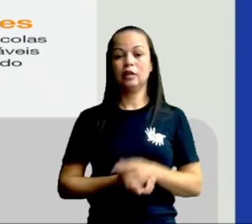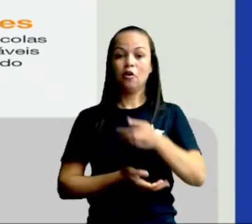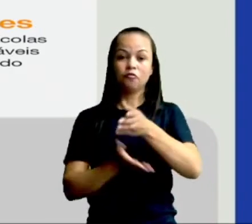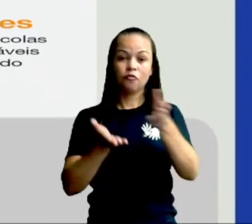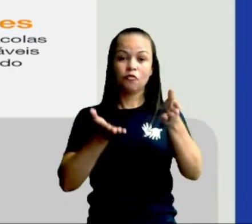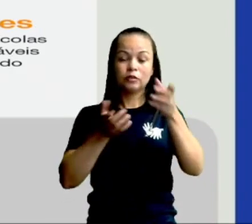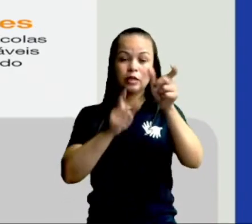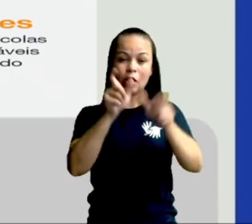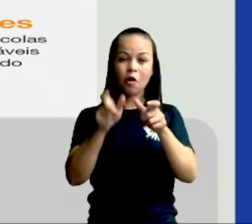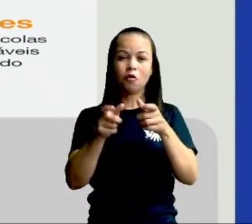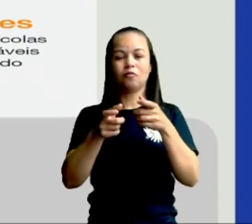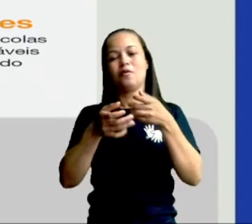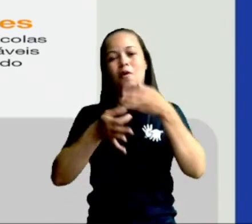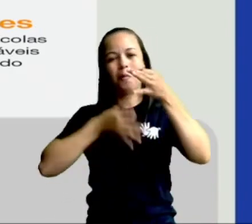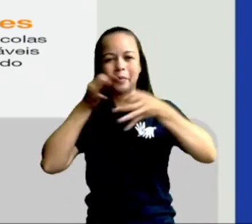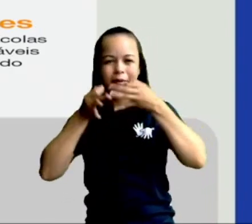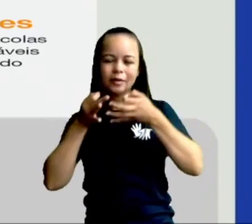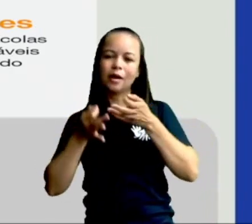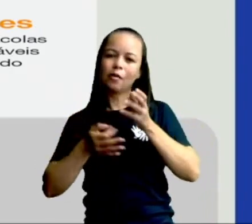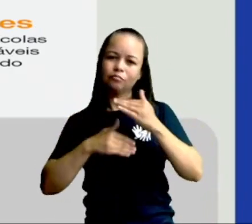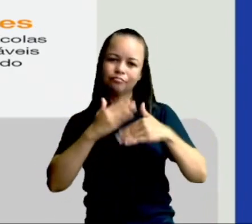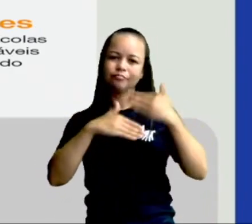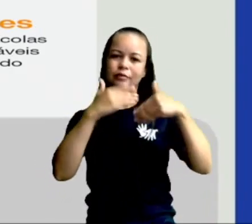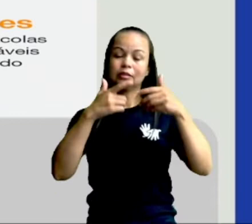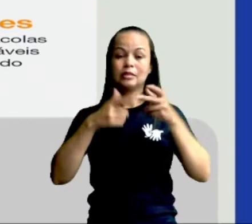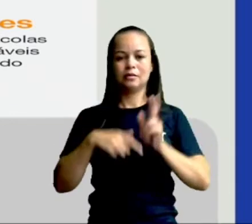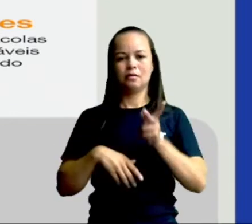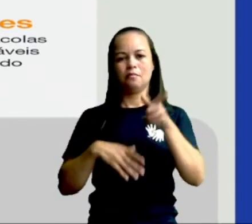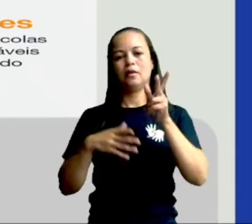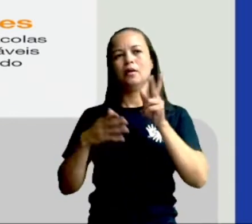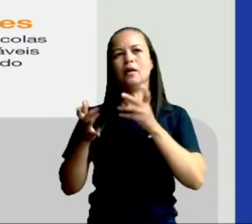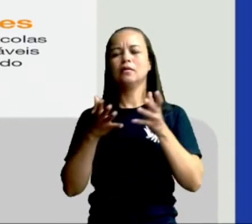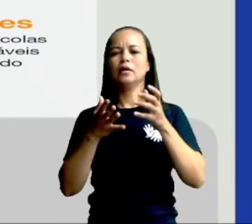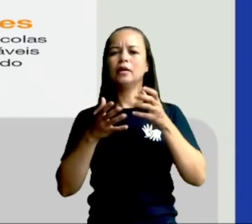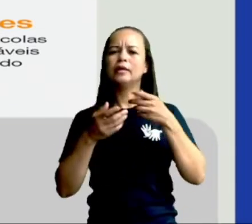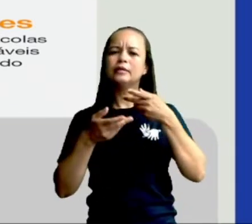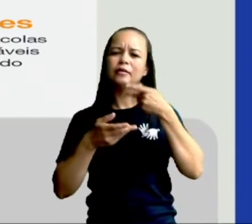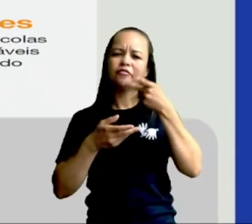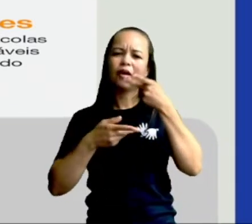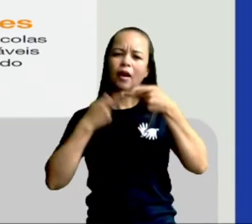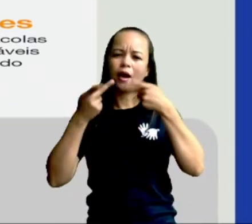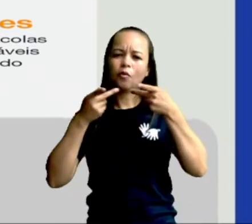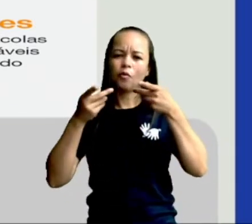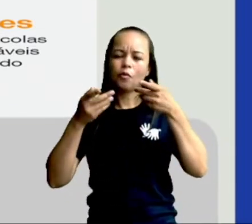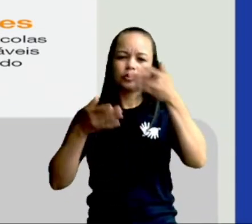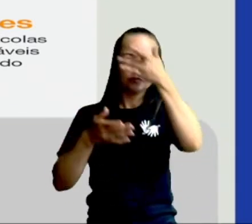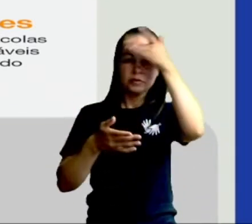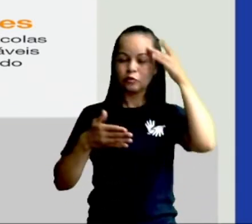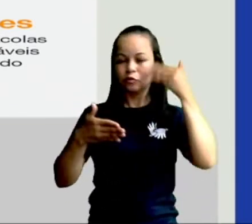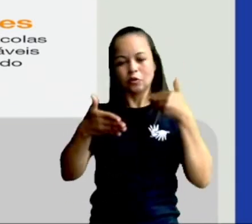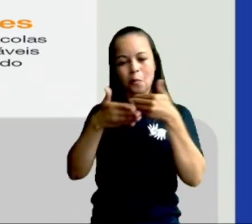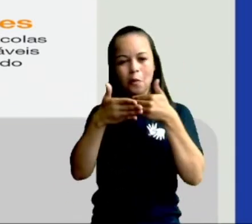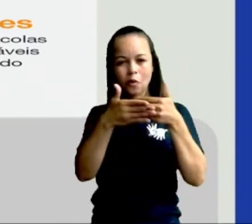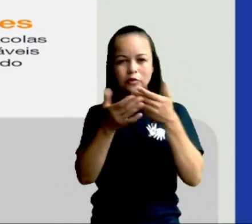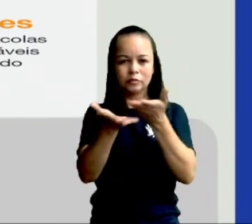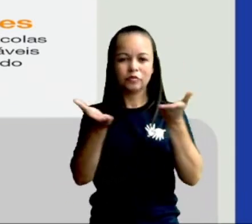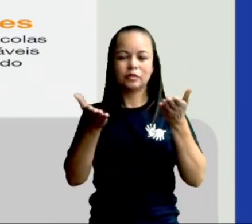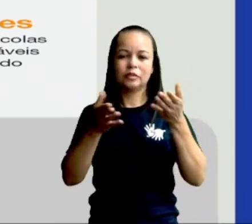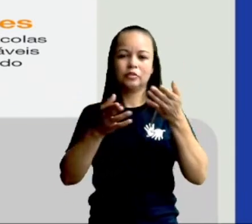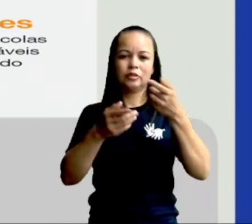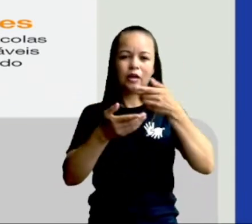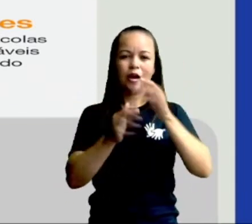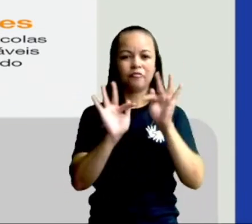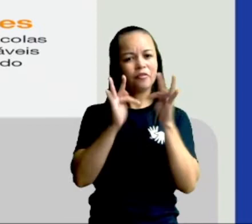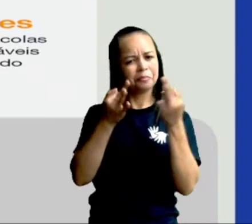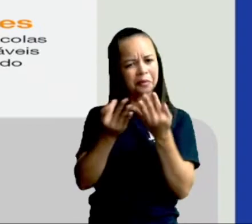grande formador de opinião e não deixa de dialogar isso com as pessoas que estão próximas de você, as pessoas que você ama. Faça isso e faça